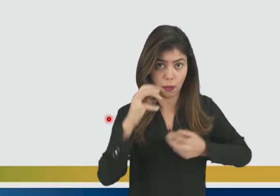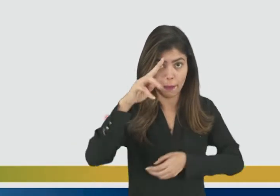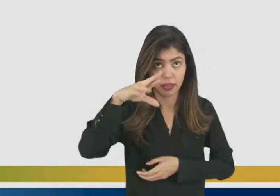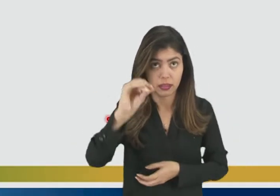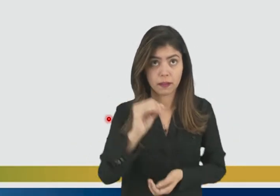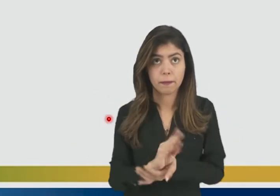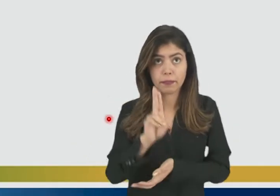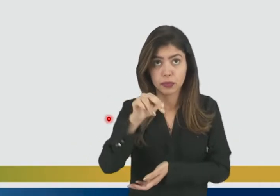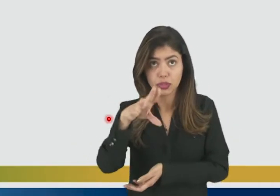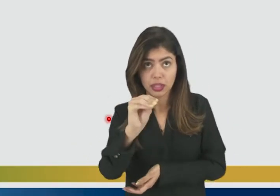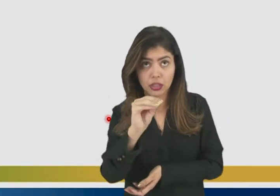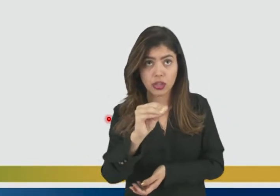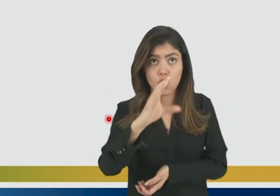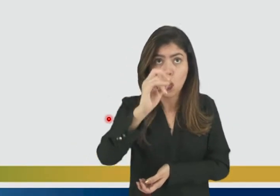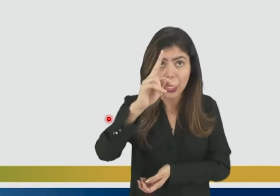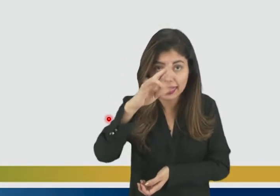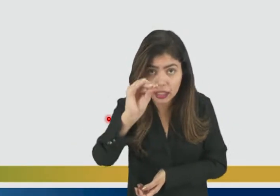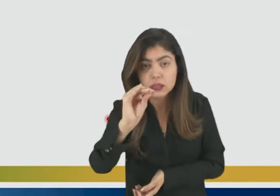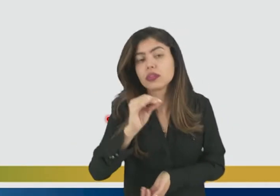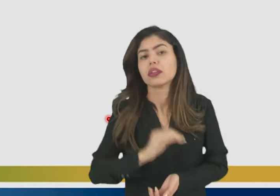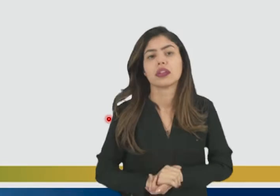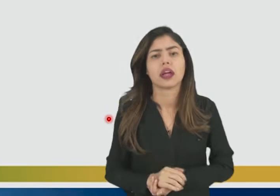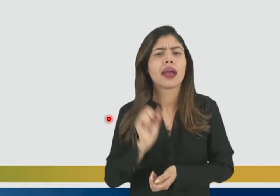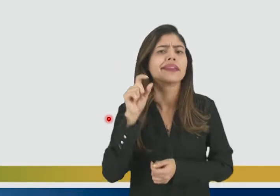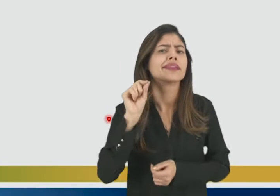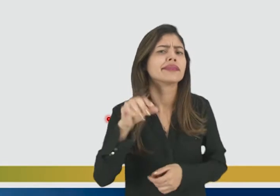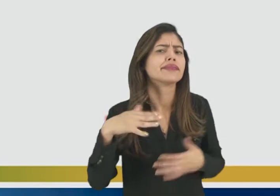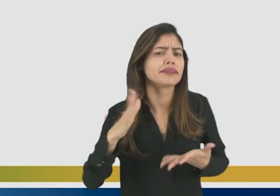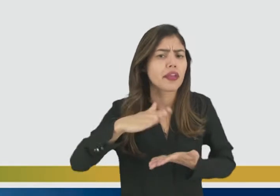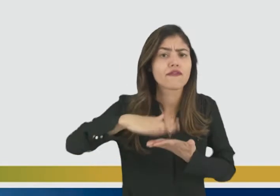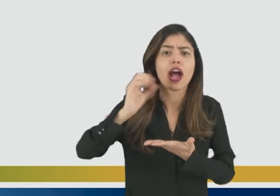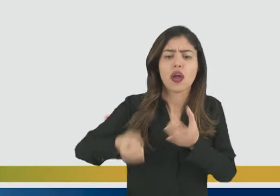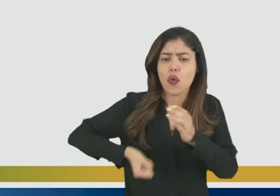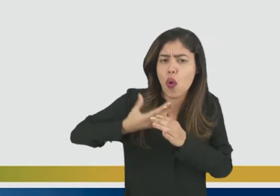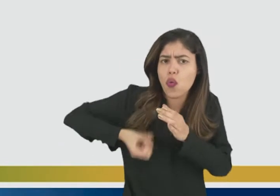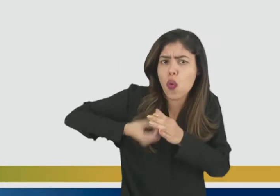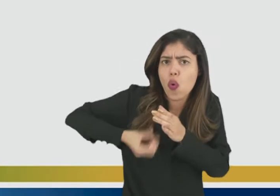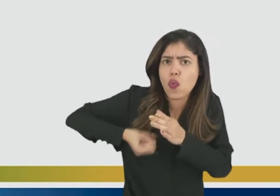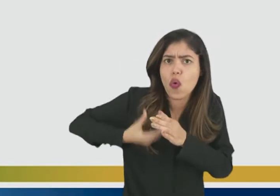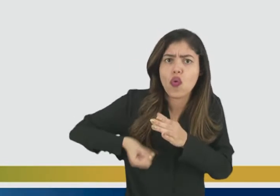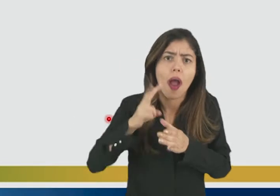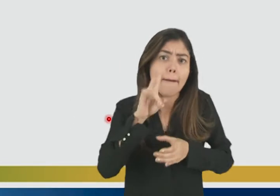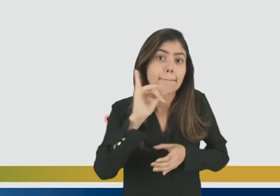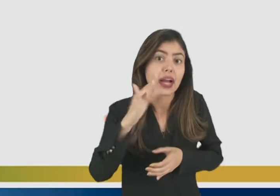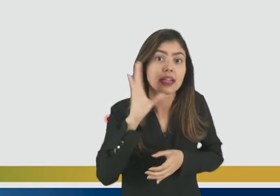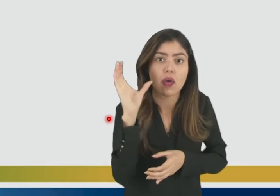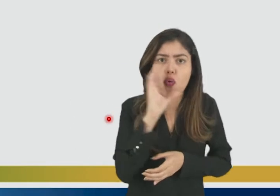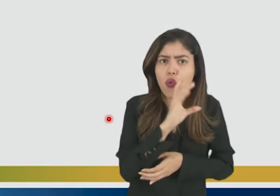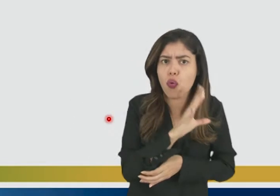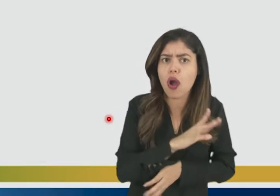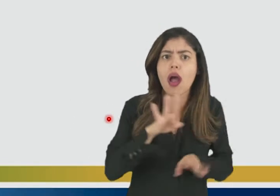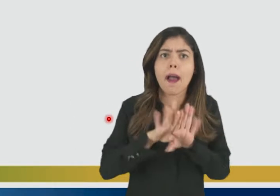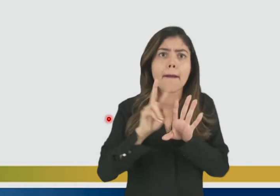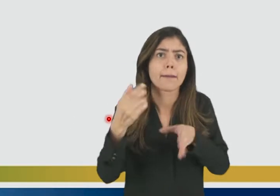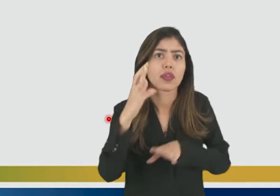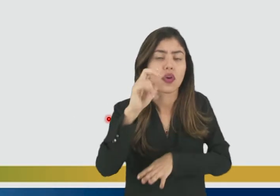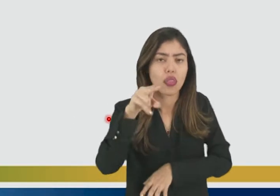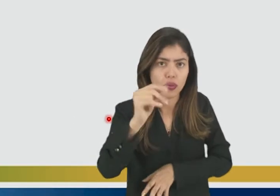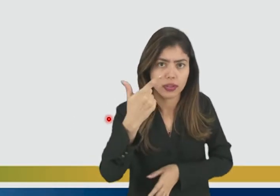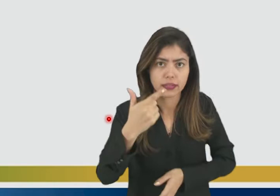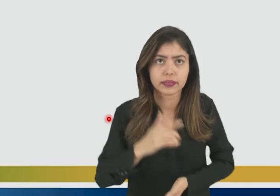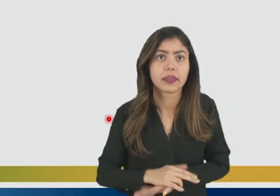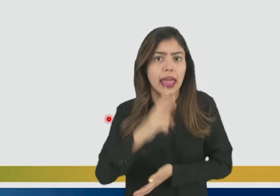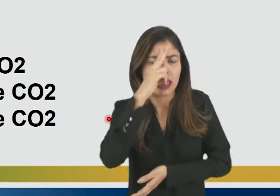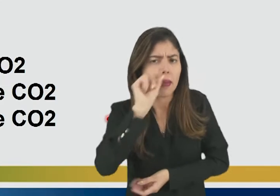metano, butano e octano, quem vai produzir mais calor por mol de CO2? E aí nós